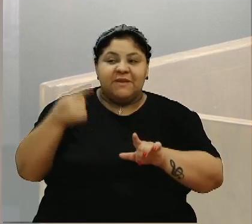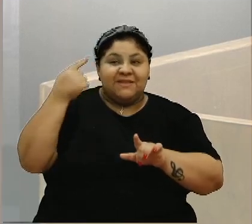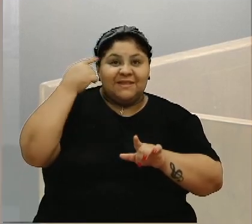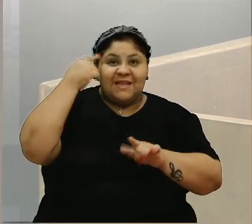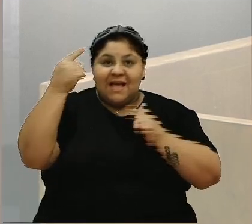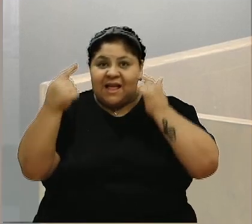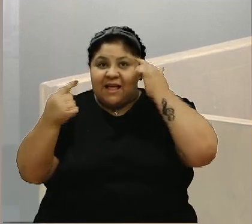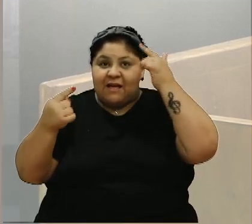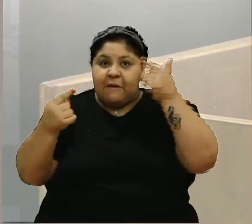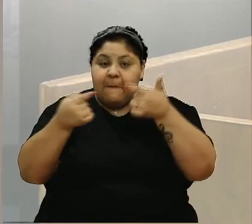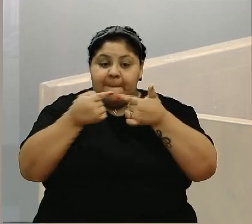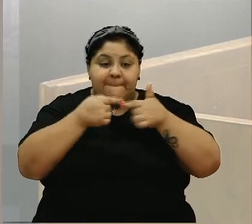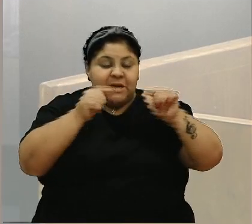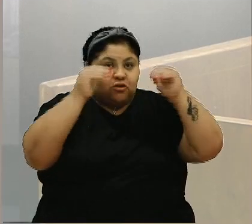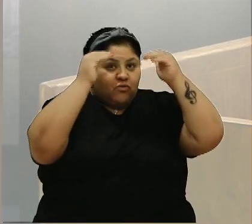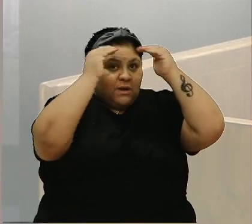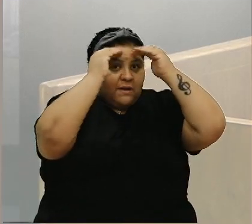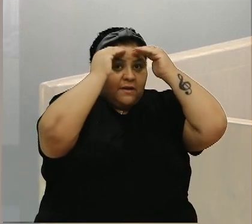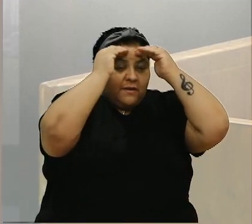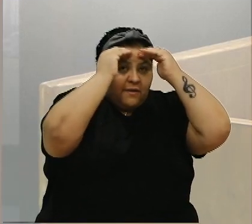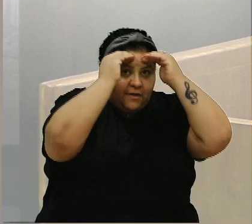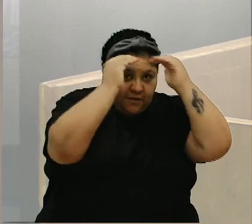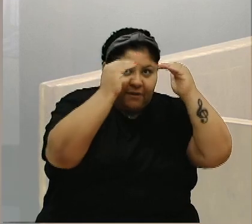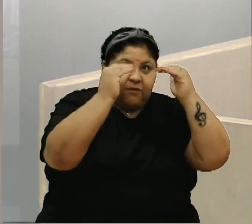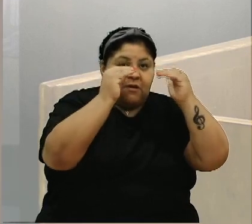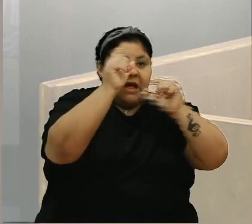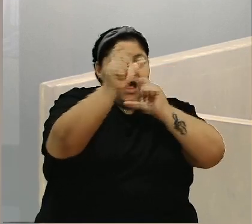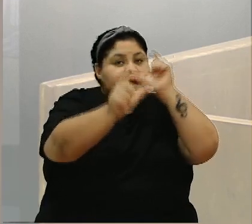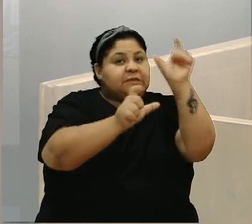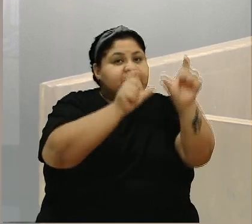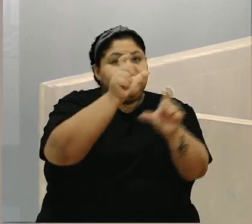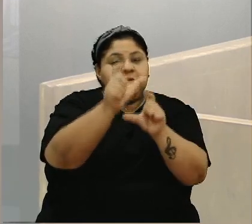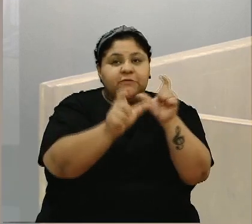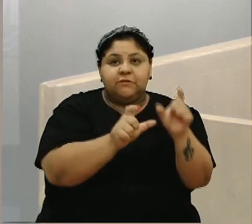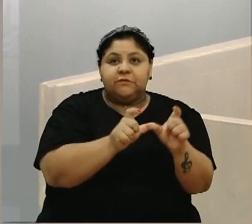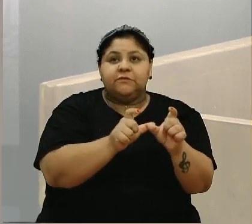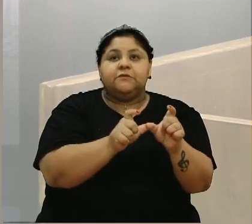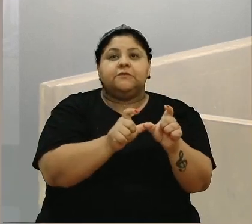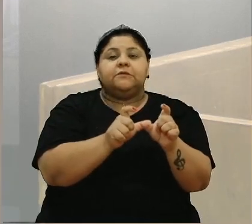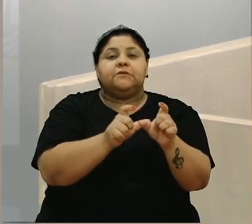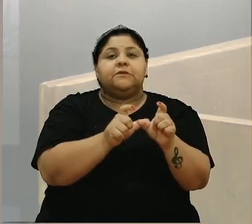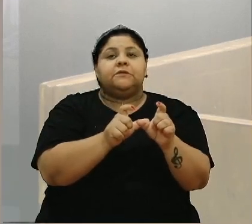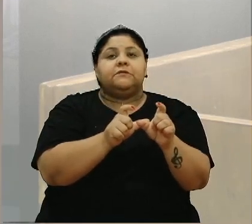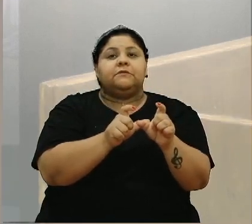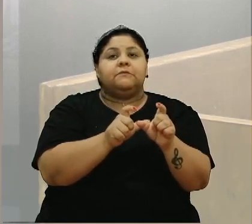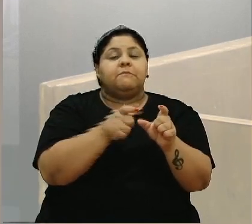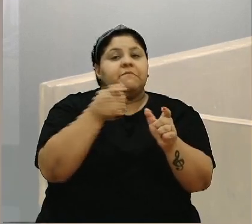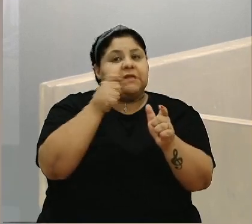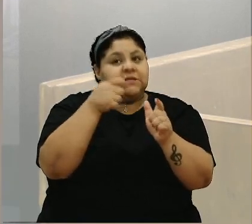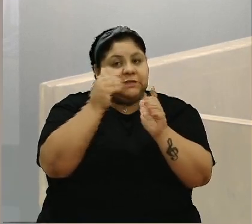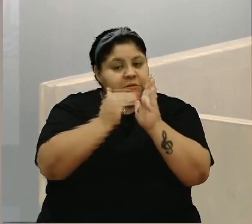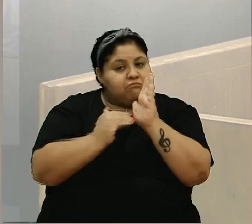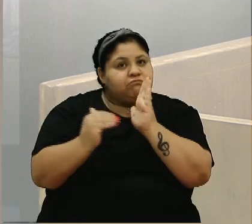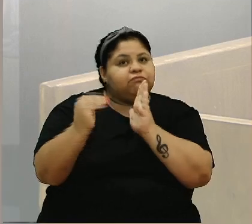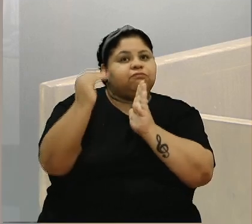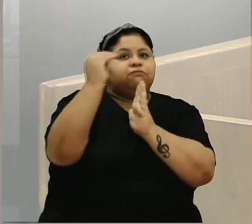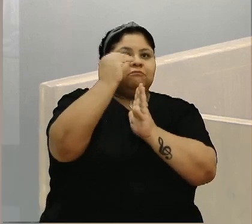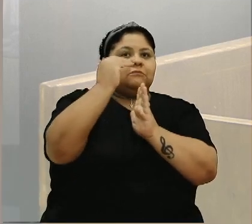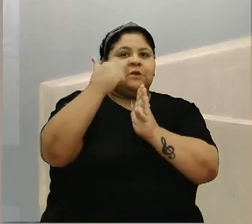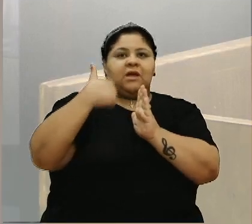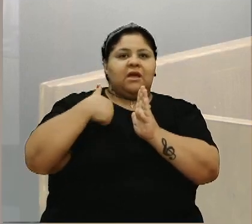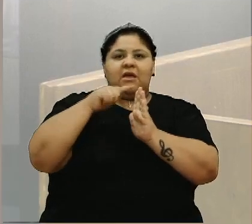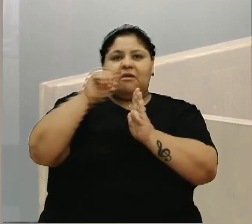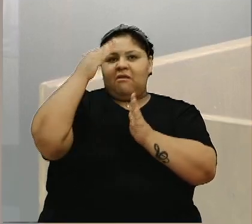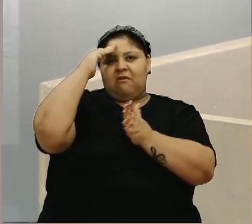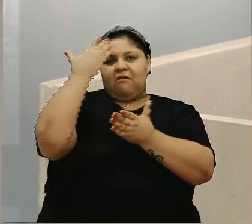mas o respeito às pessoas deve prevalecer. Eu não acredito